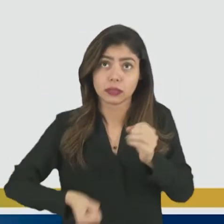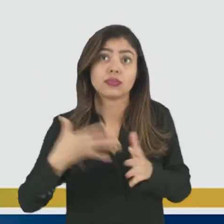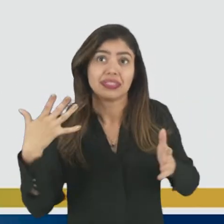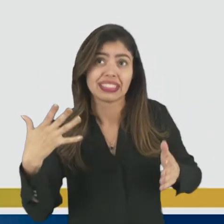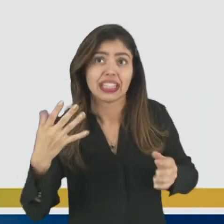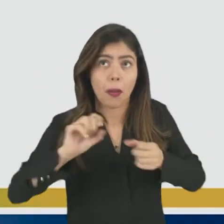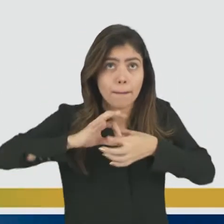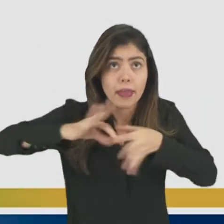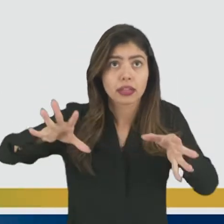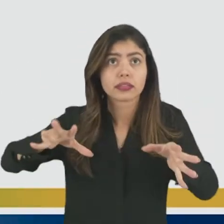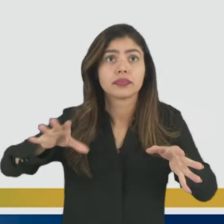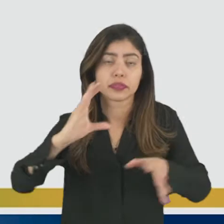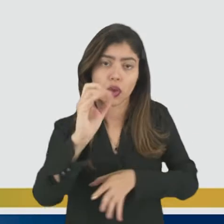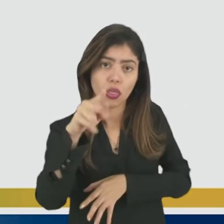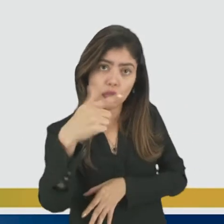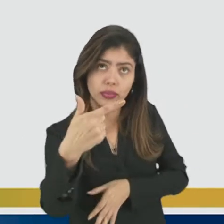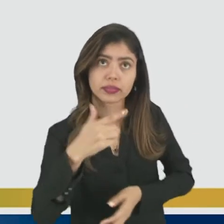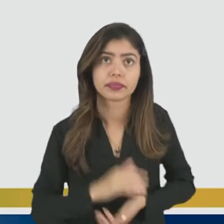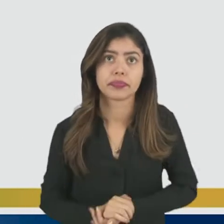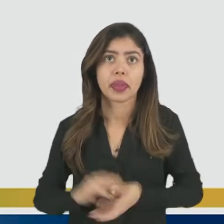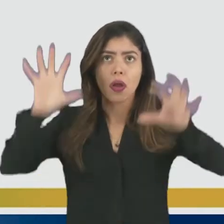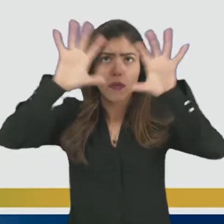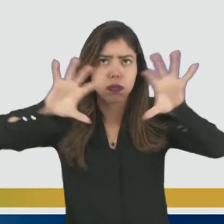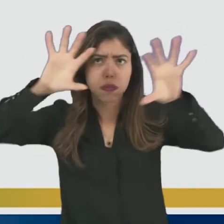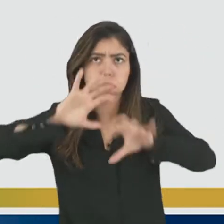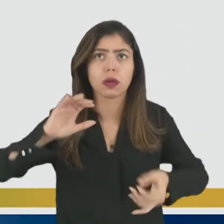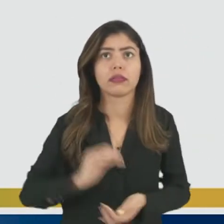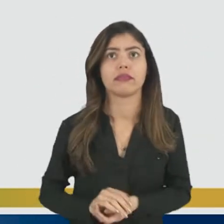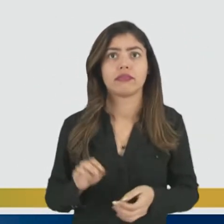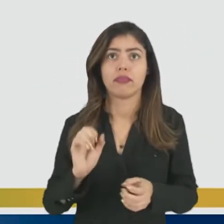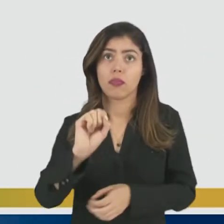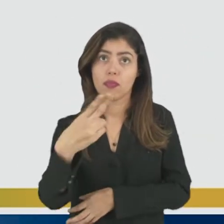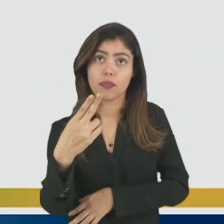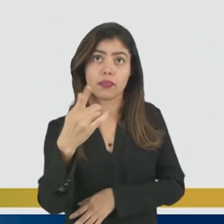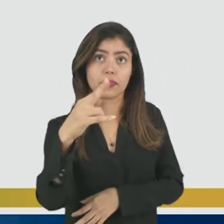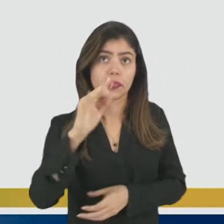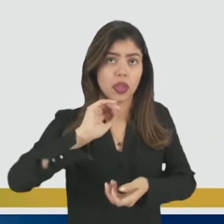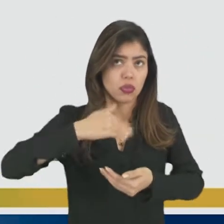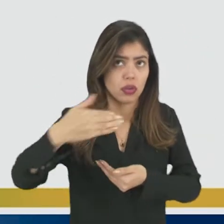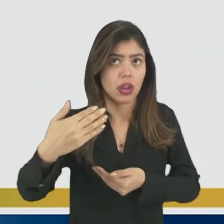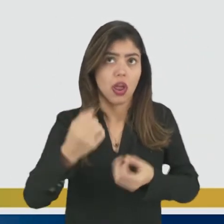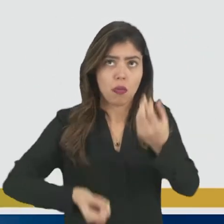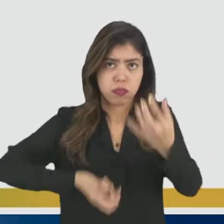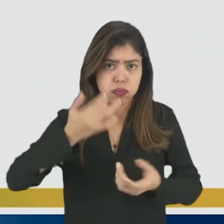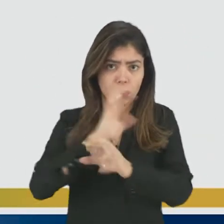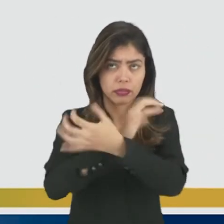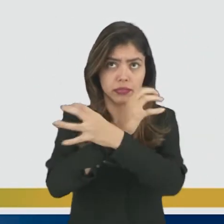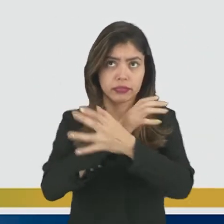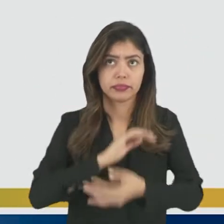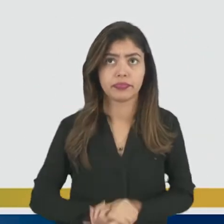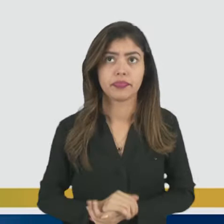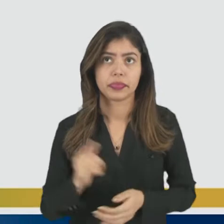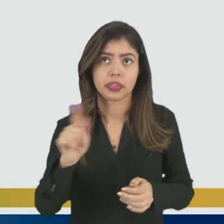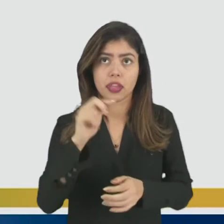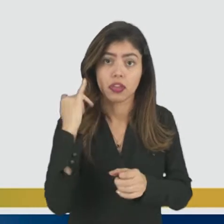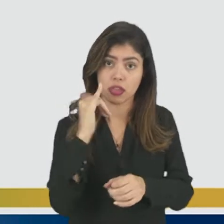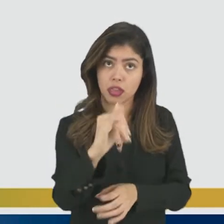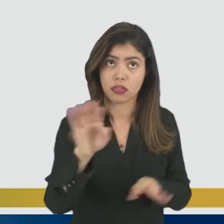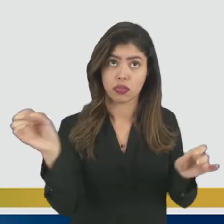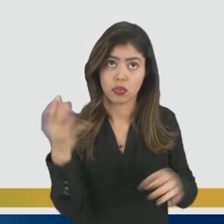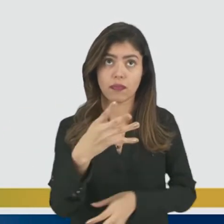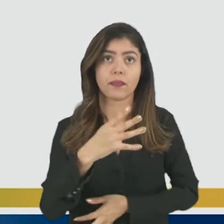intensa liberação de CO2, gás carbônico ou dióxido de carbono, durante a queima de combustíveis fósseis para a geração de